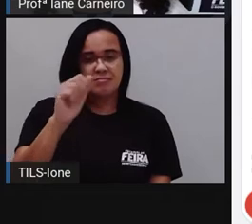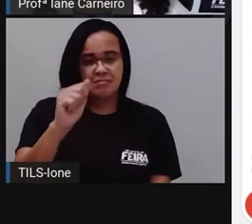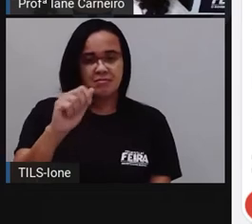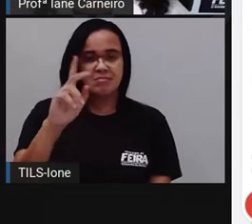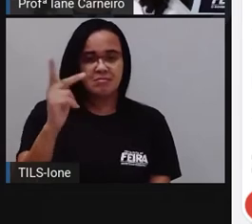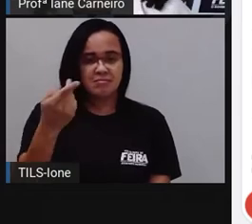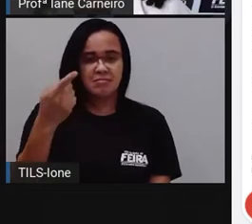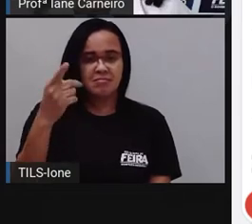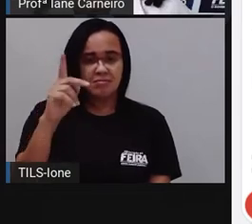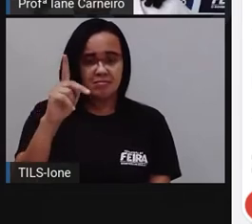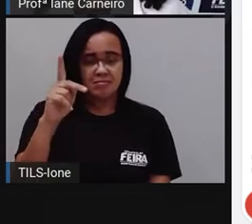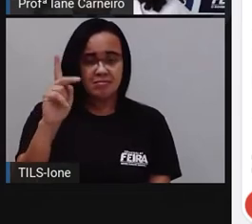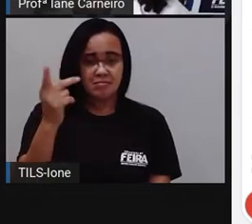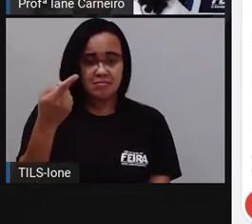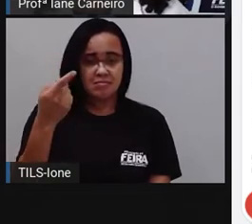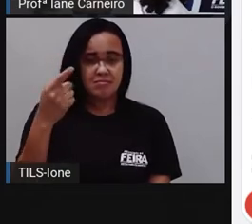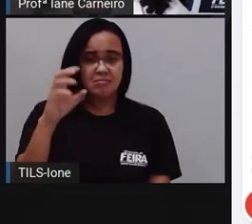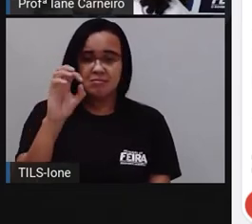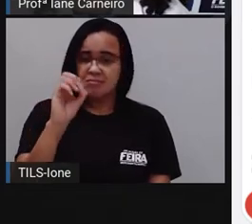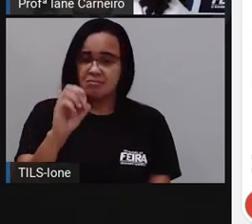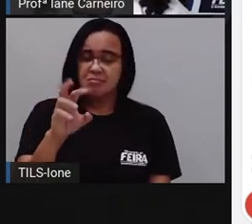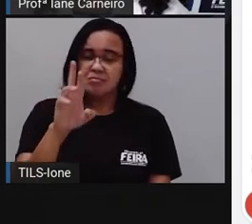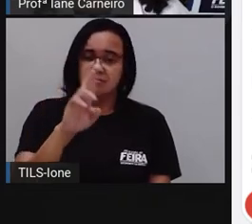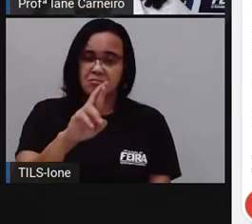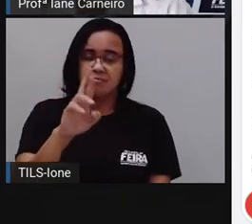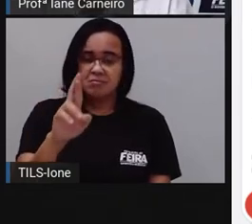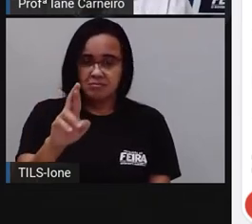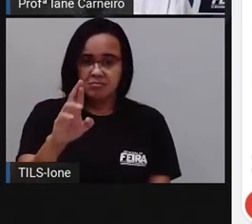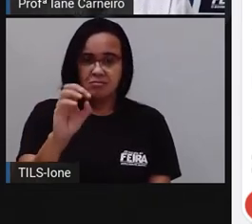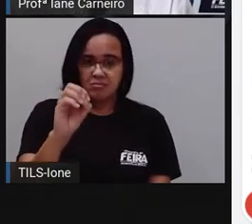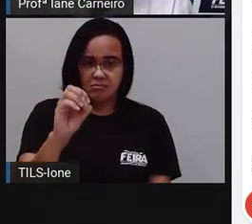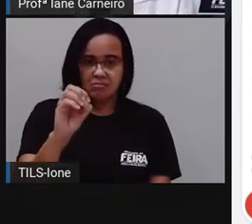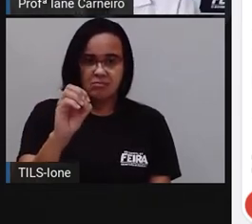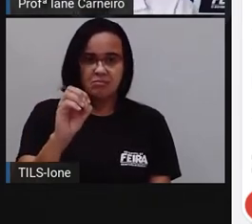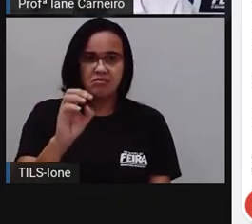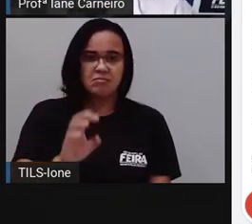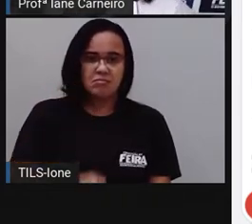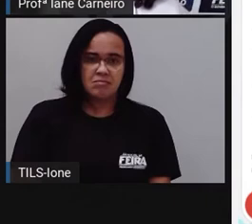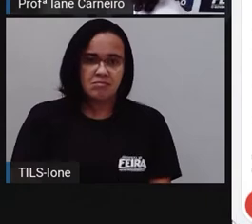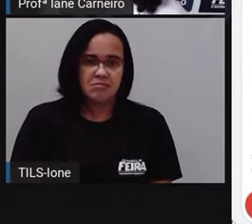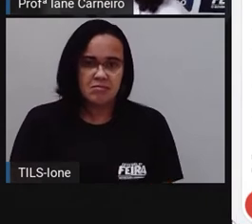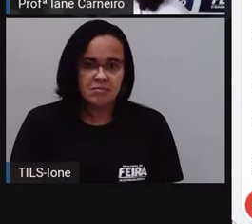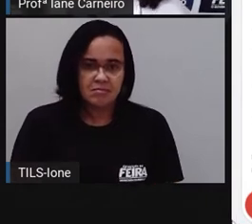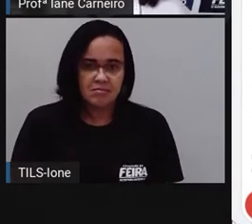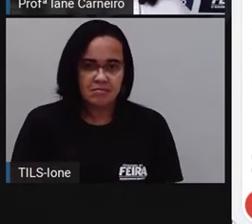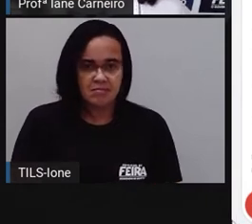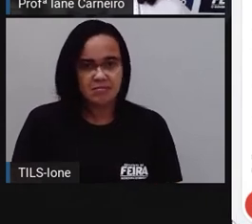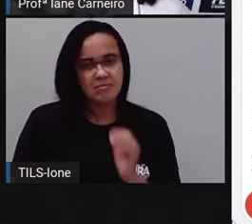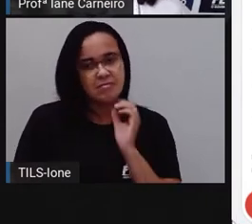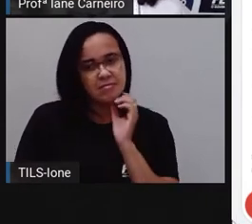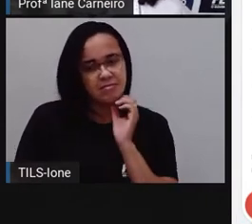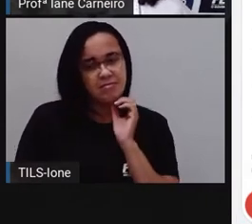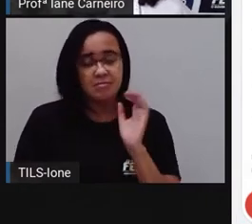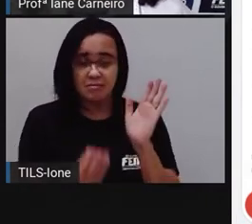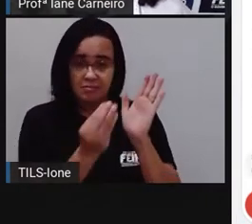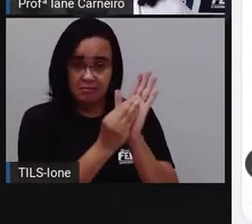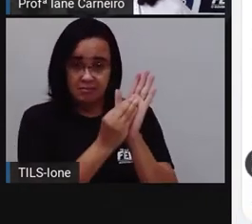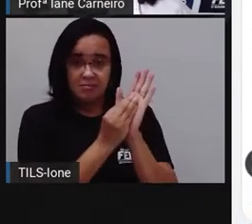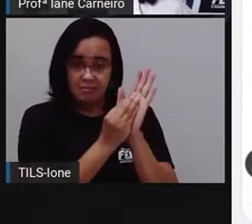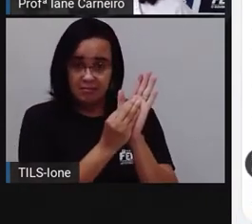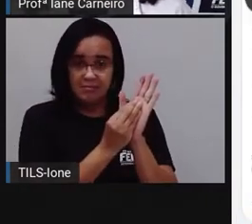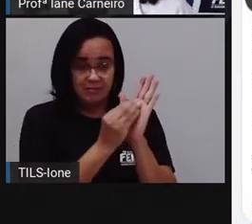Cachorro, certo? Cachorro. Vai escrevendo aí no seu